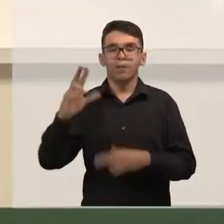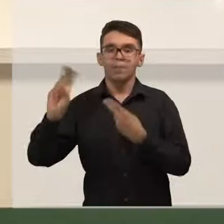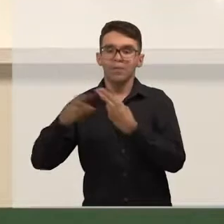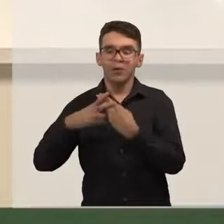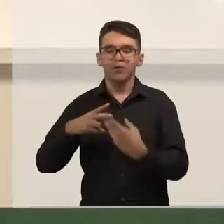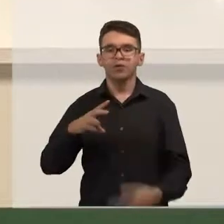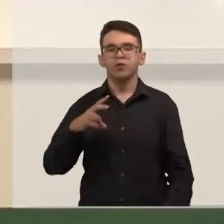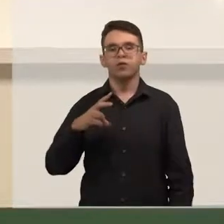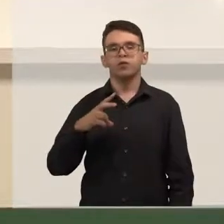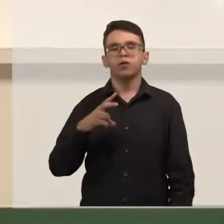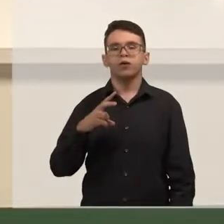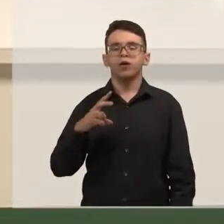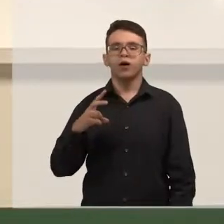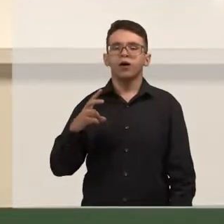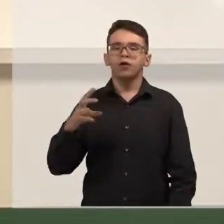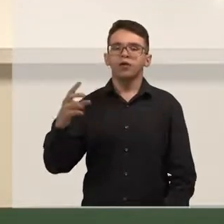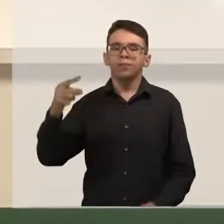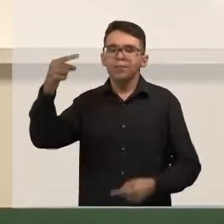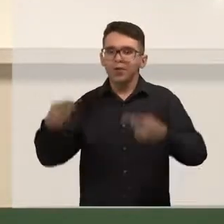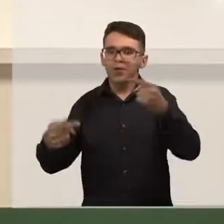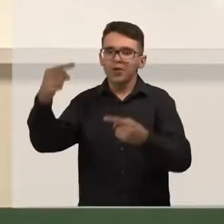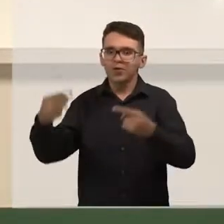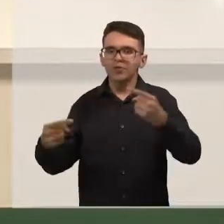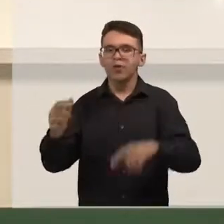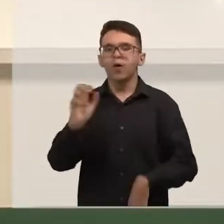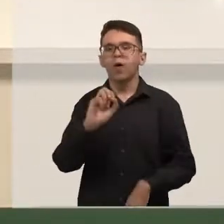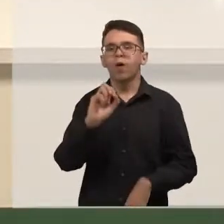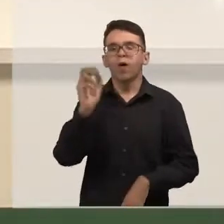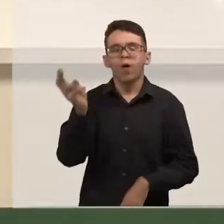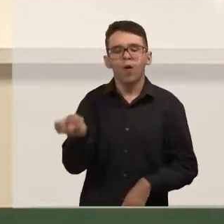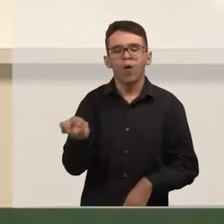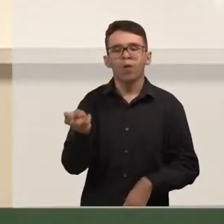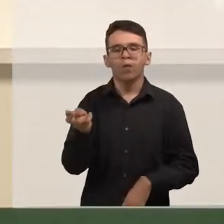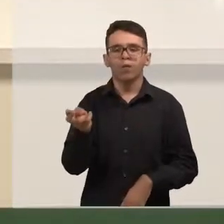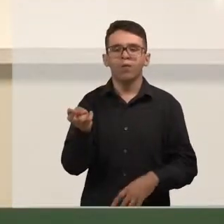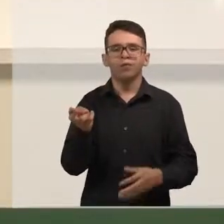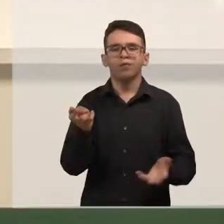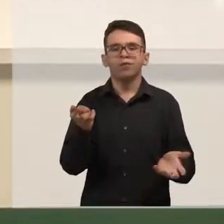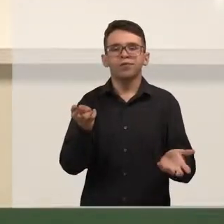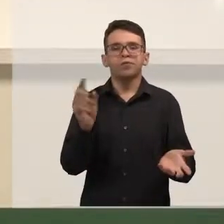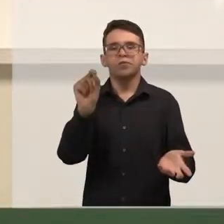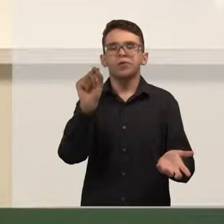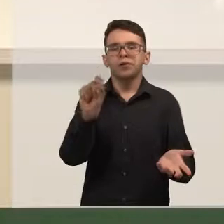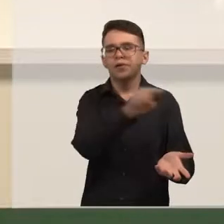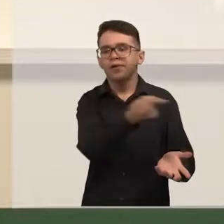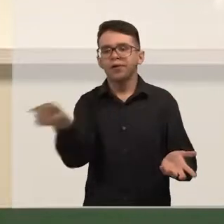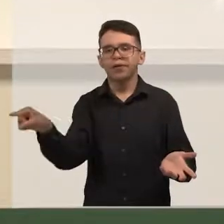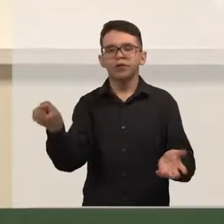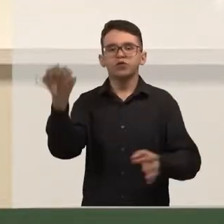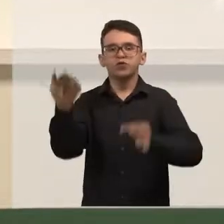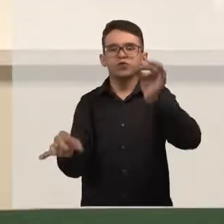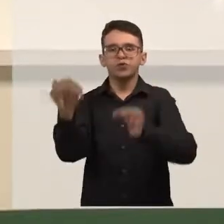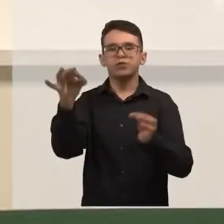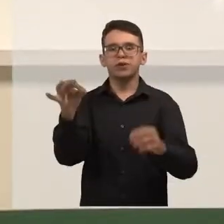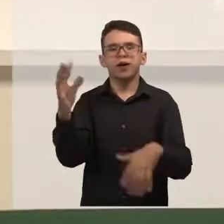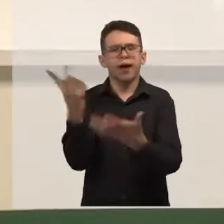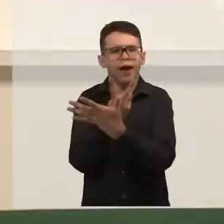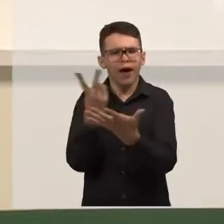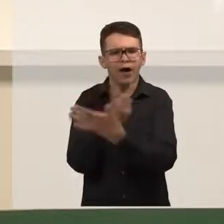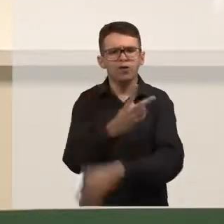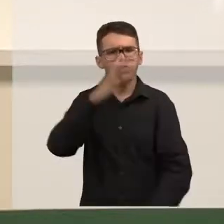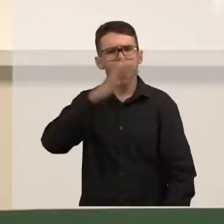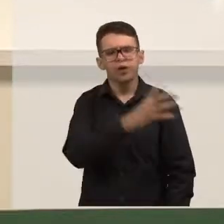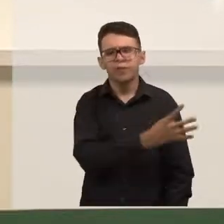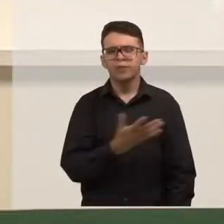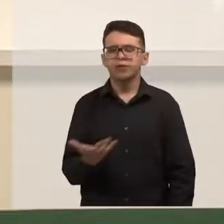ou é um político preso. Se for um preso político, então toda a justiça brasileira errou. Inclusive a prisão em segunda instância.